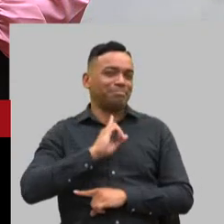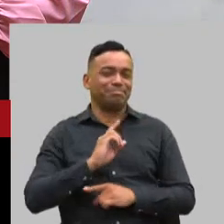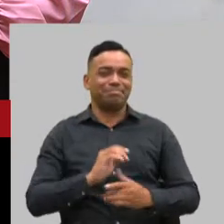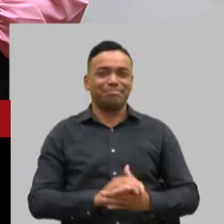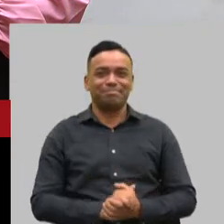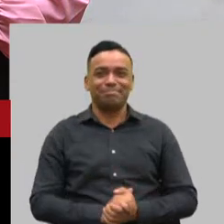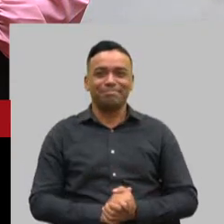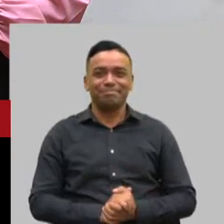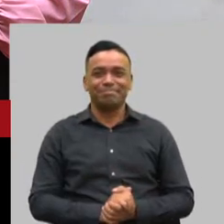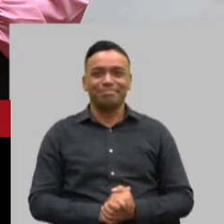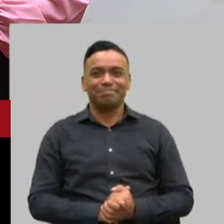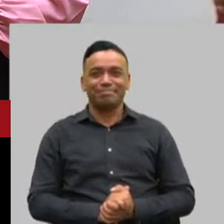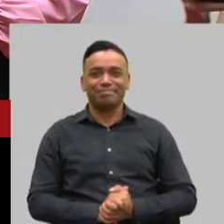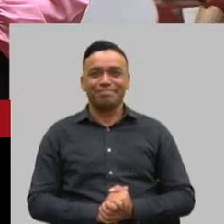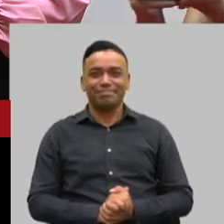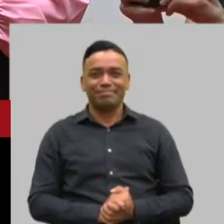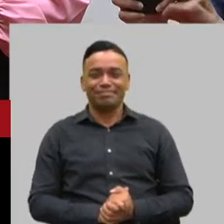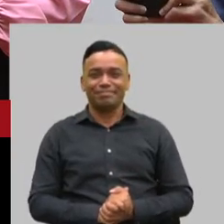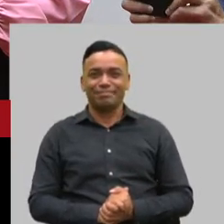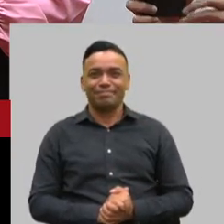Gerais.